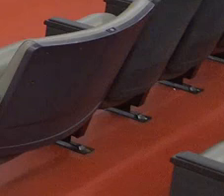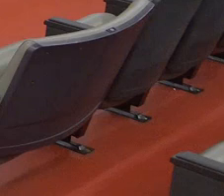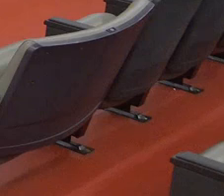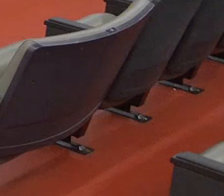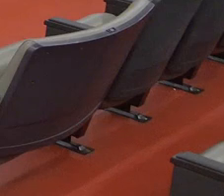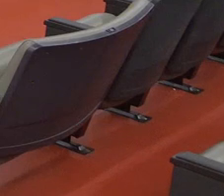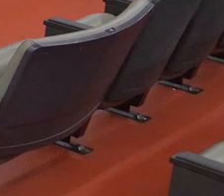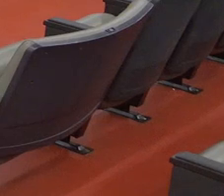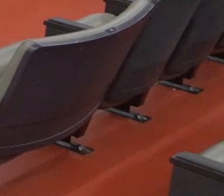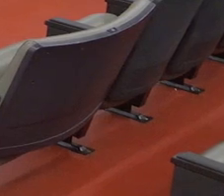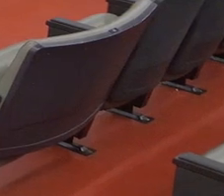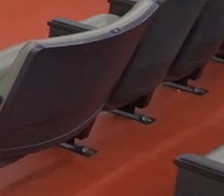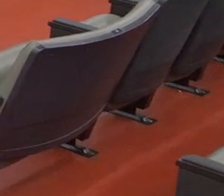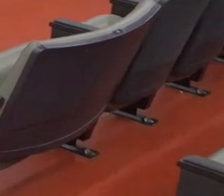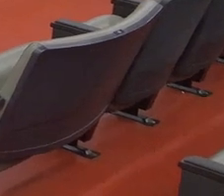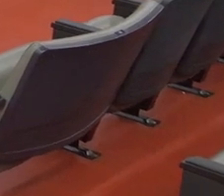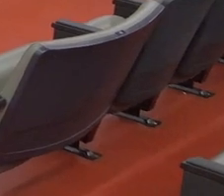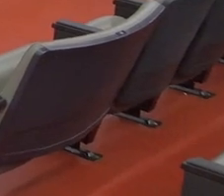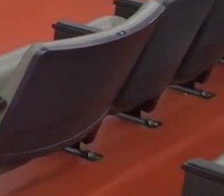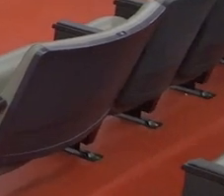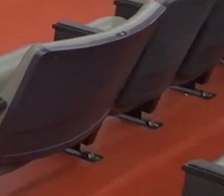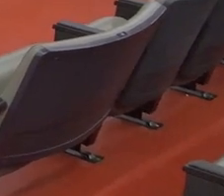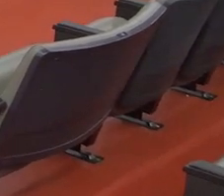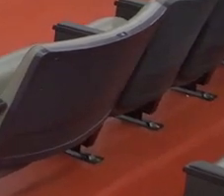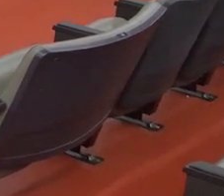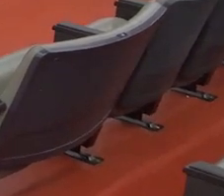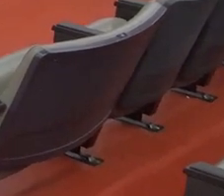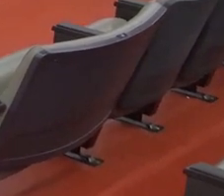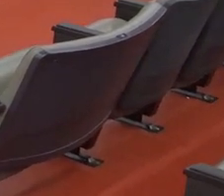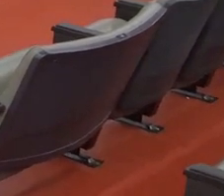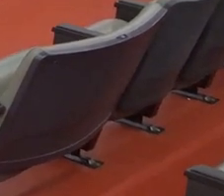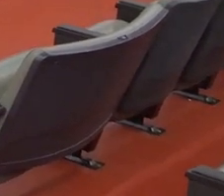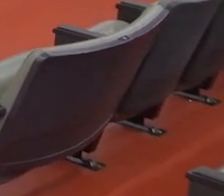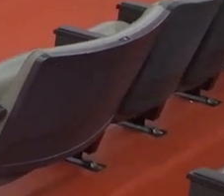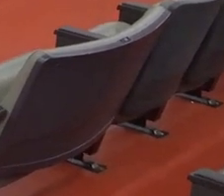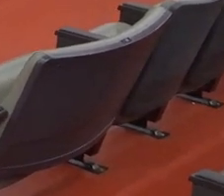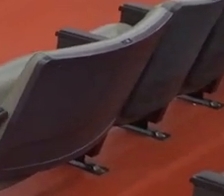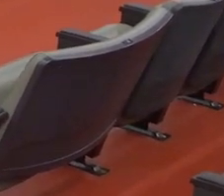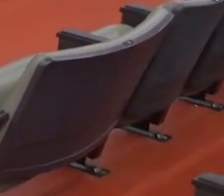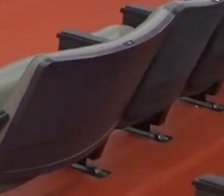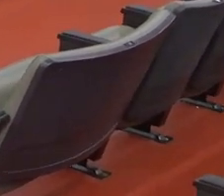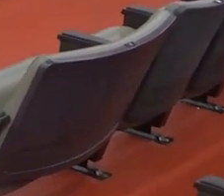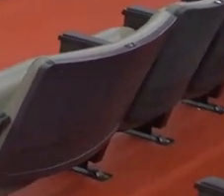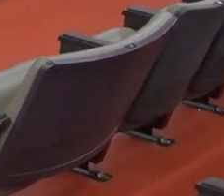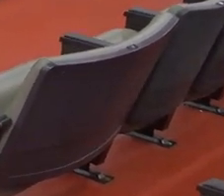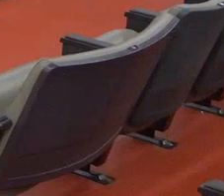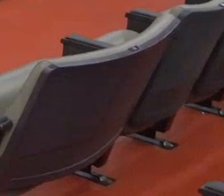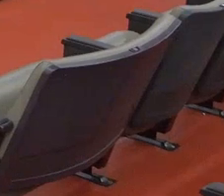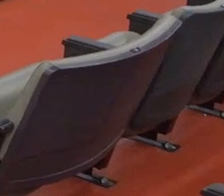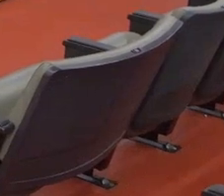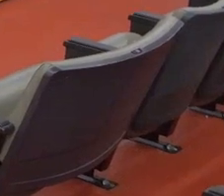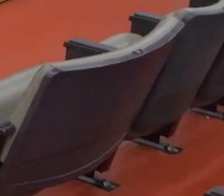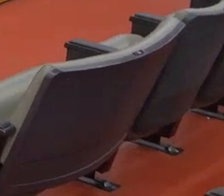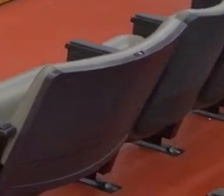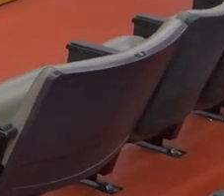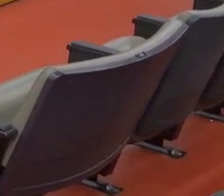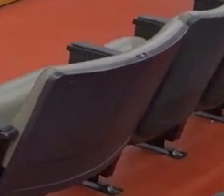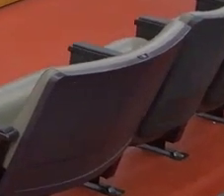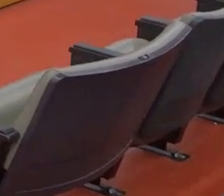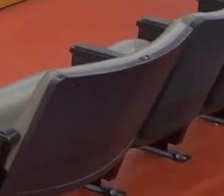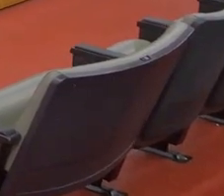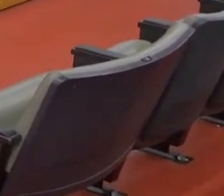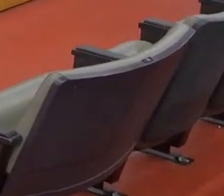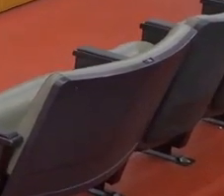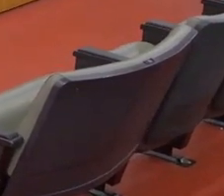o uso de materiais e a realização de pronunciamentos que abordem os temas eleitorais e caracterizem